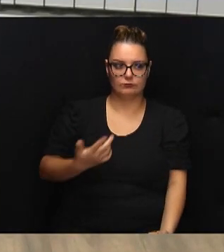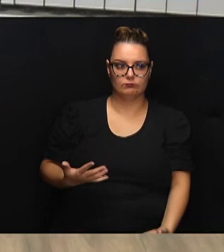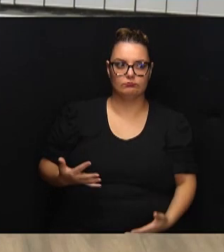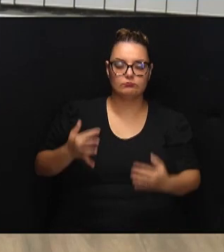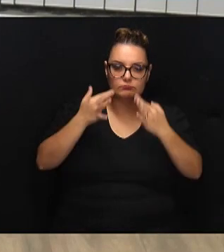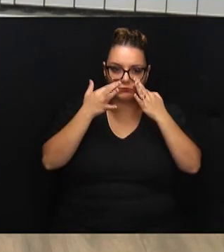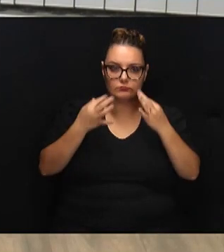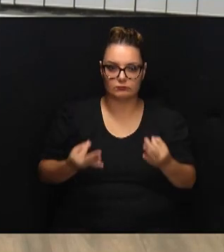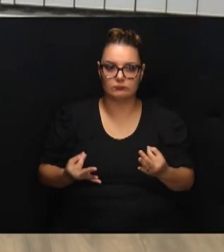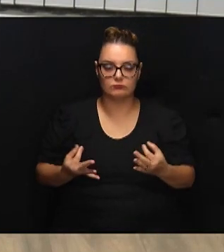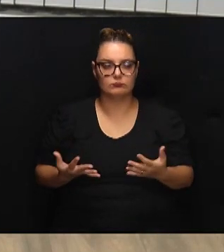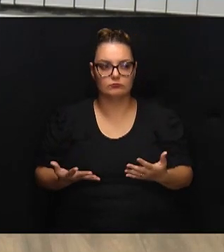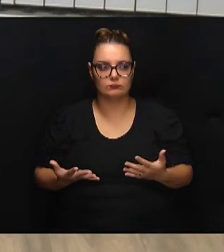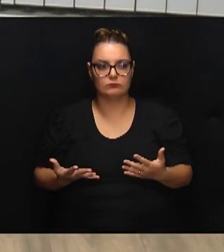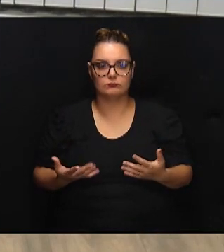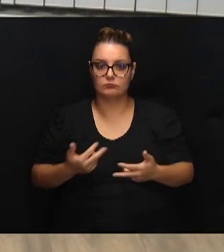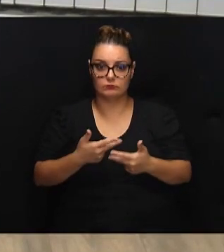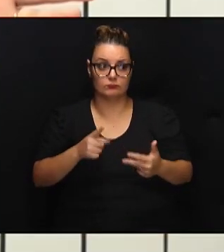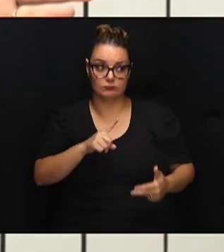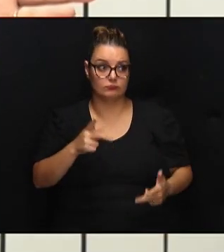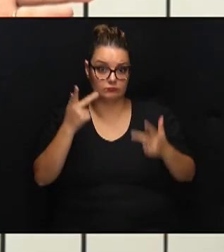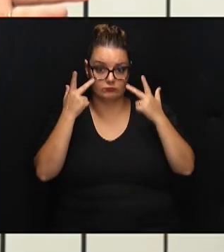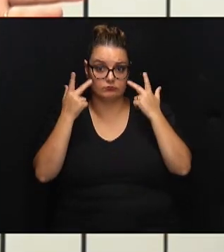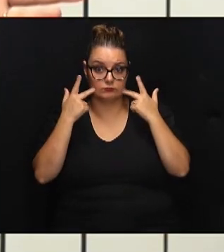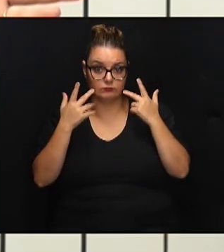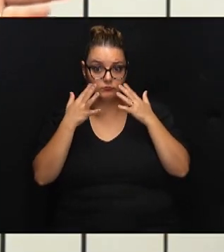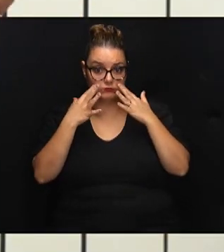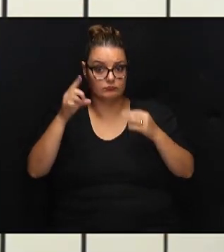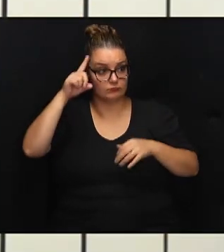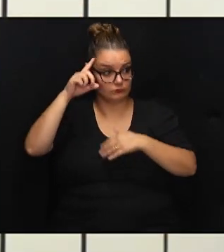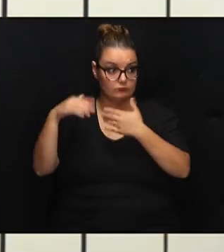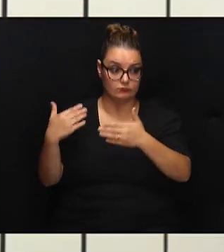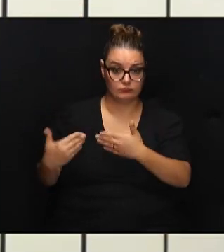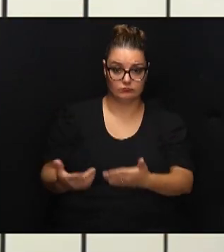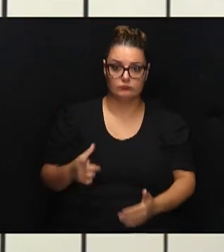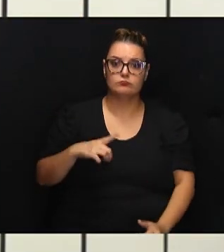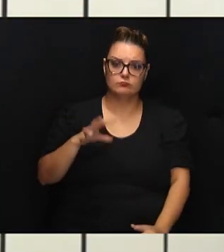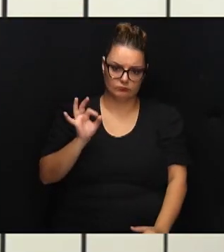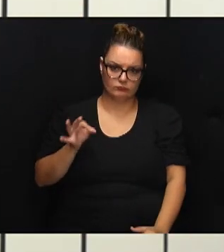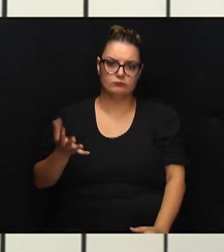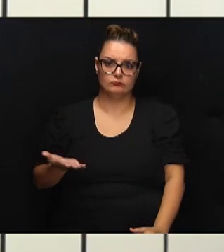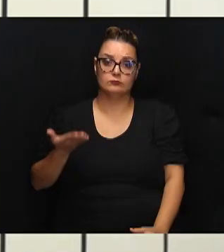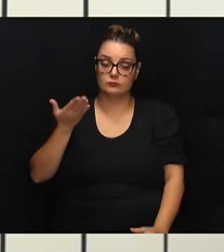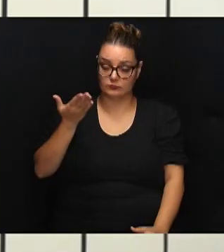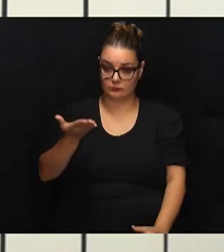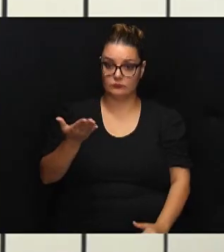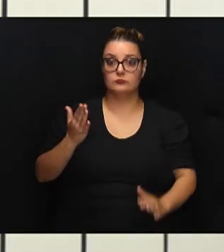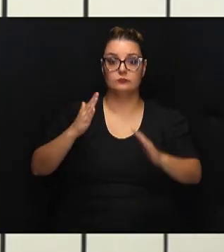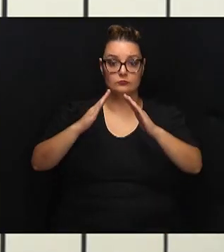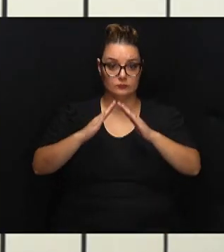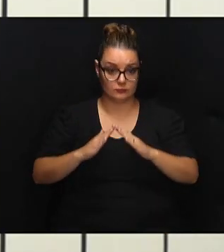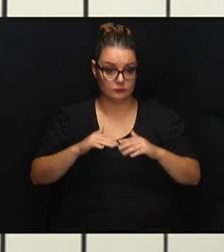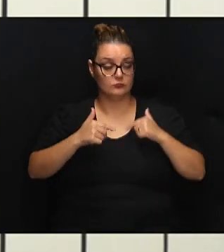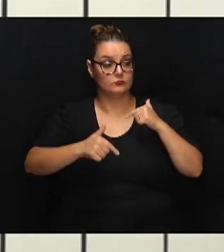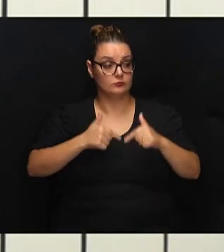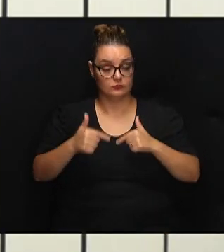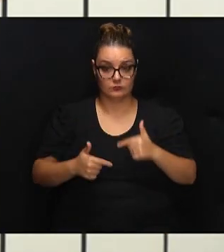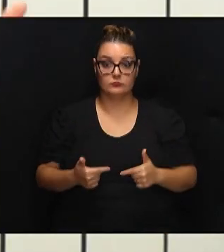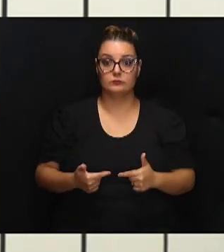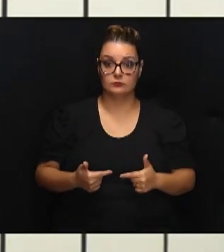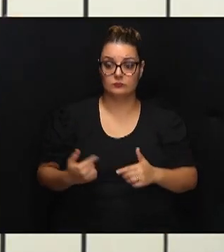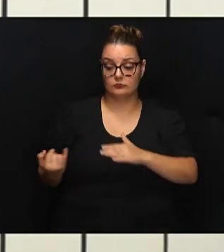atenta a situações que não é natural a gente se atentar no dia a dia. Eu tenho certeza que você que está em casa, que trabalha, né,